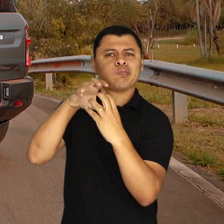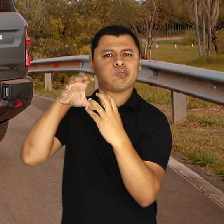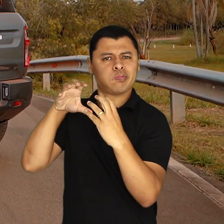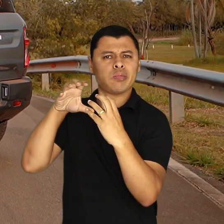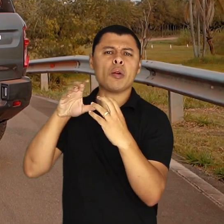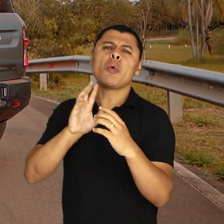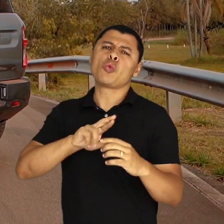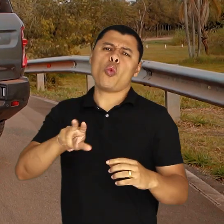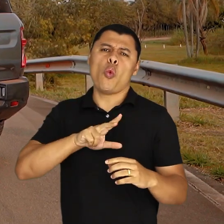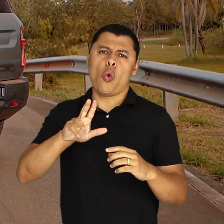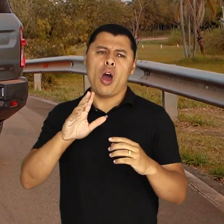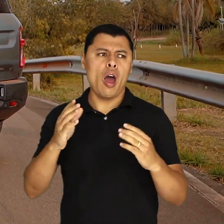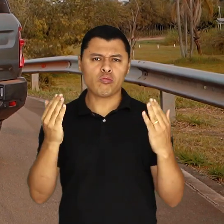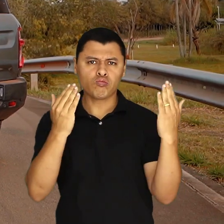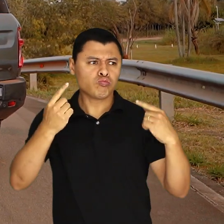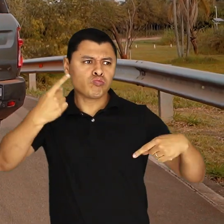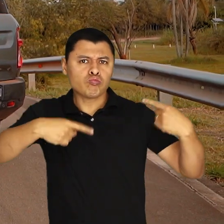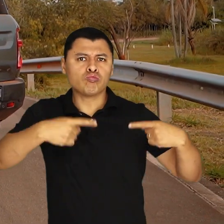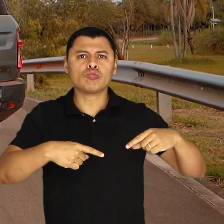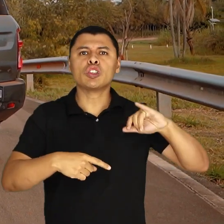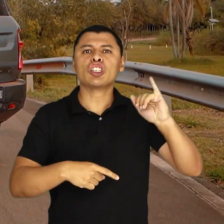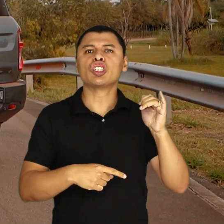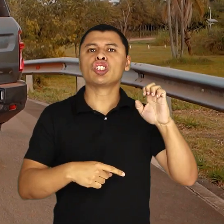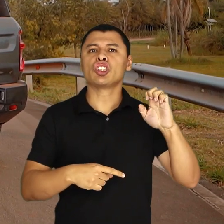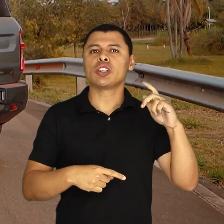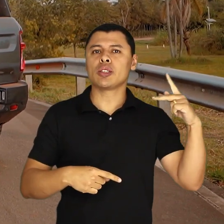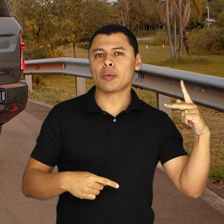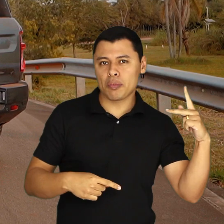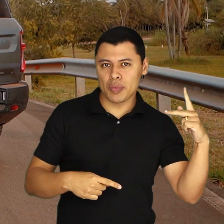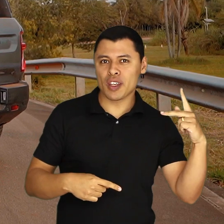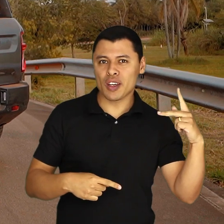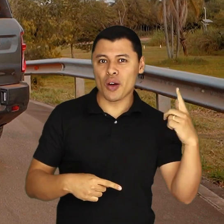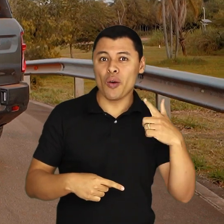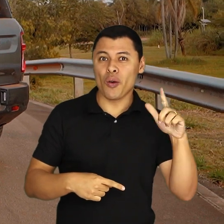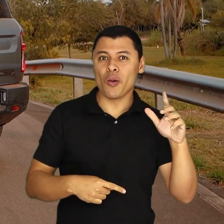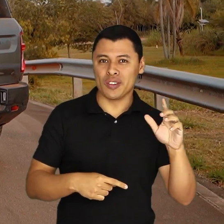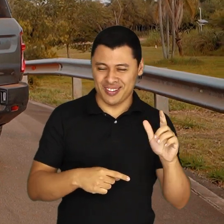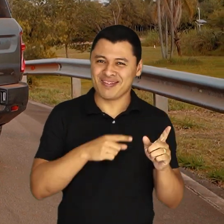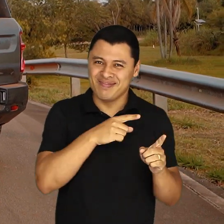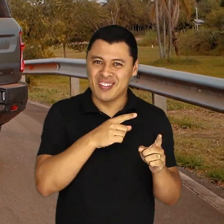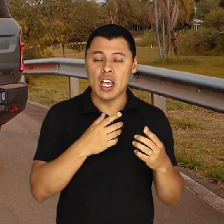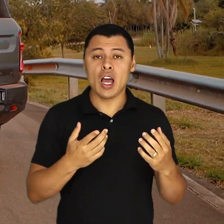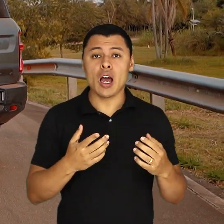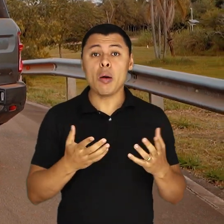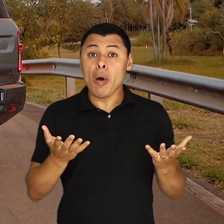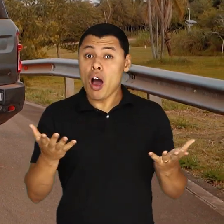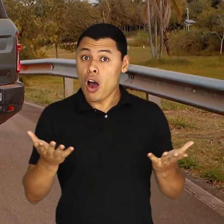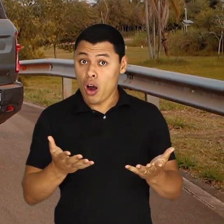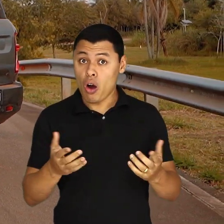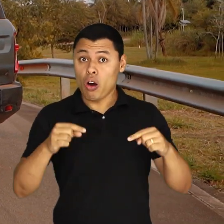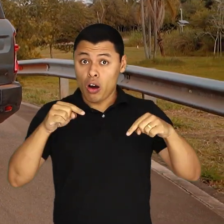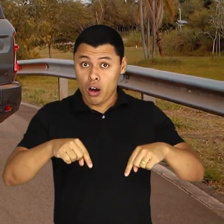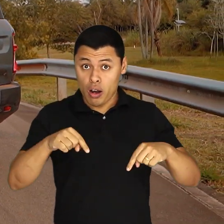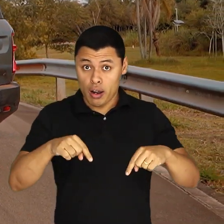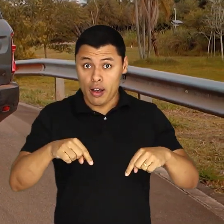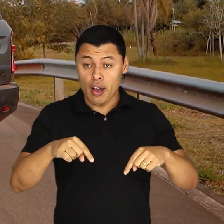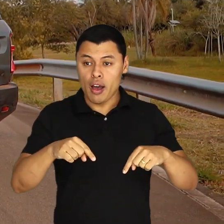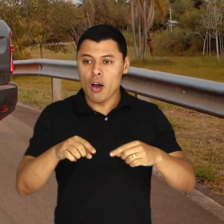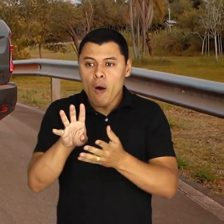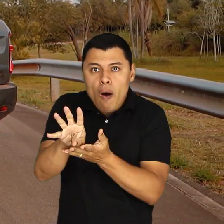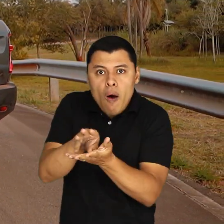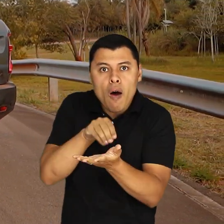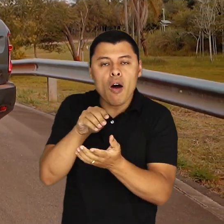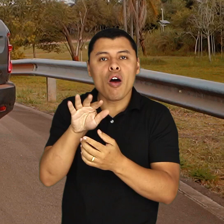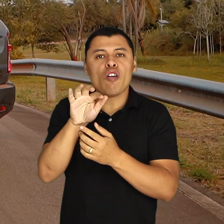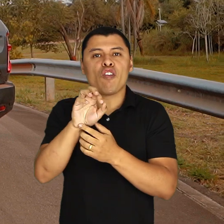Jeep mesmo. É feito para brigar inclusive de frente com o Jeep Wrangler, né? Então a gente tem uma estrutura do tipo chassi, escada mesmo, né? Baseada no